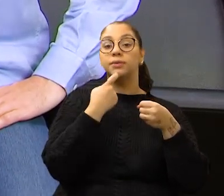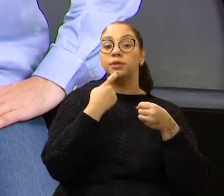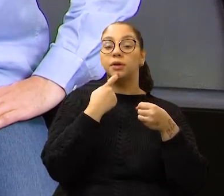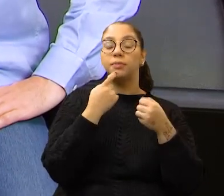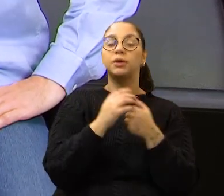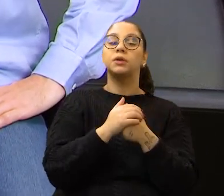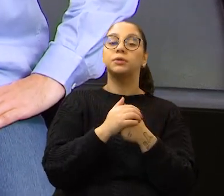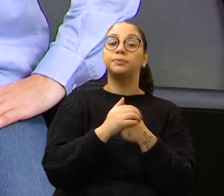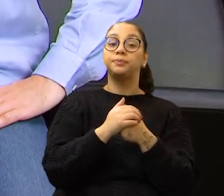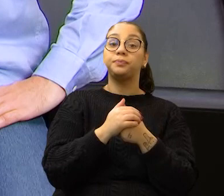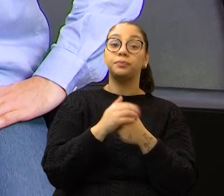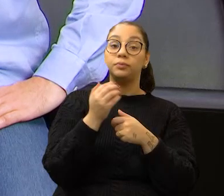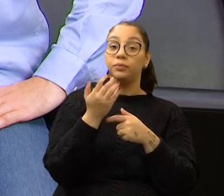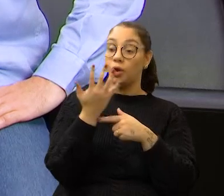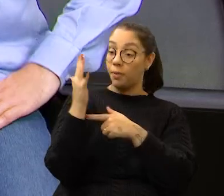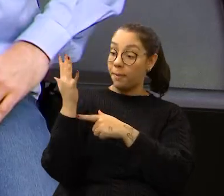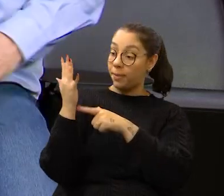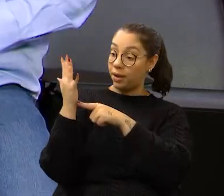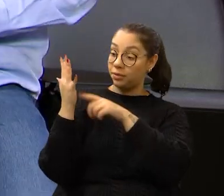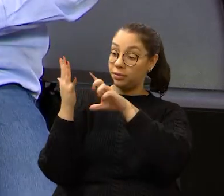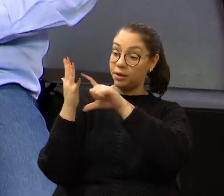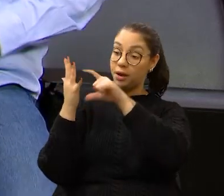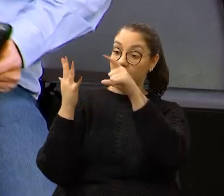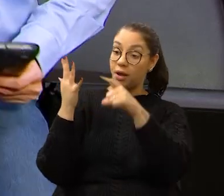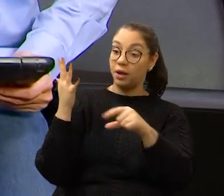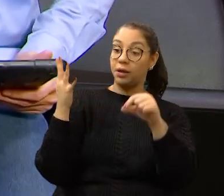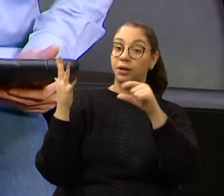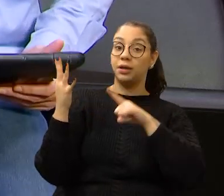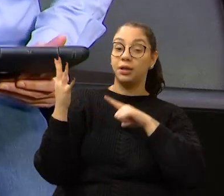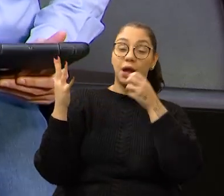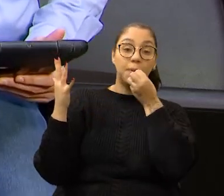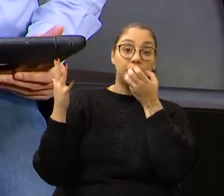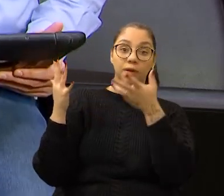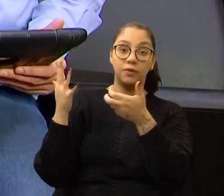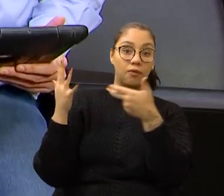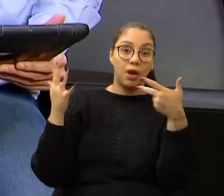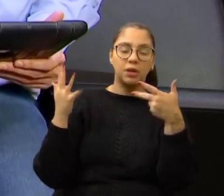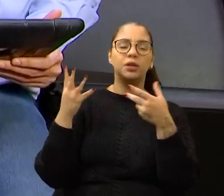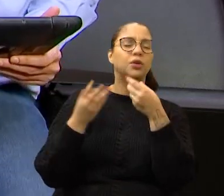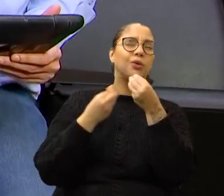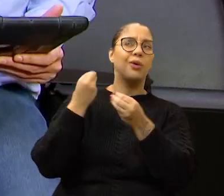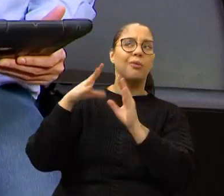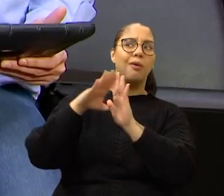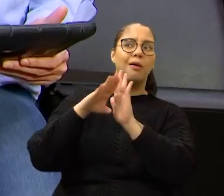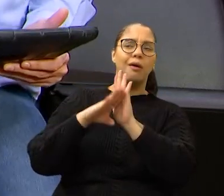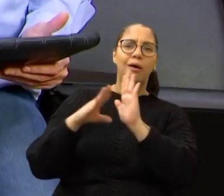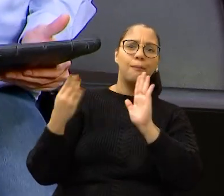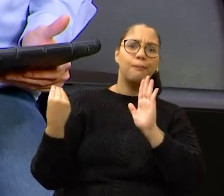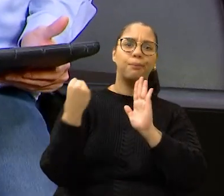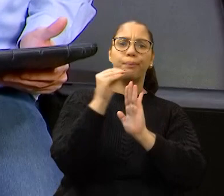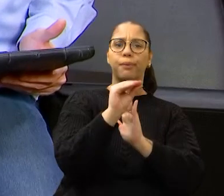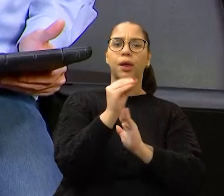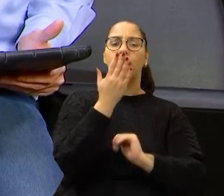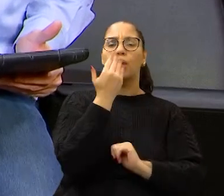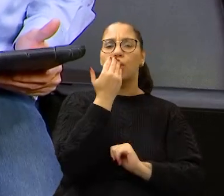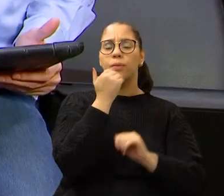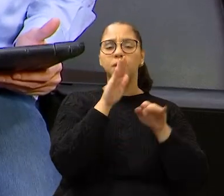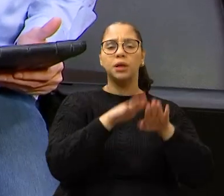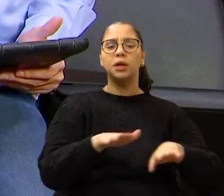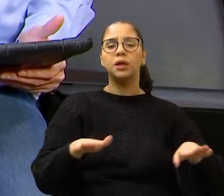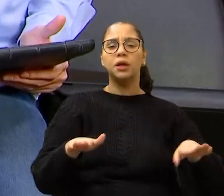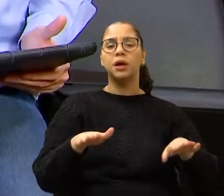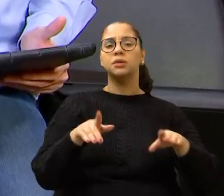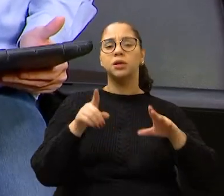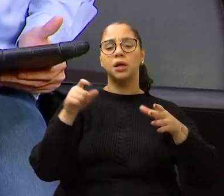de Campinas, uma planta que traz muitos benefícios. Como que essa pauta chegou até o senhor de colocar Ora Pro Nobis para